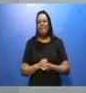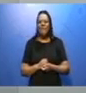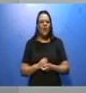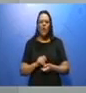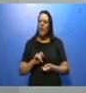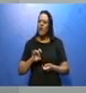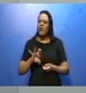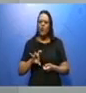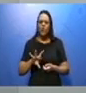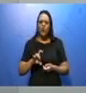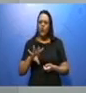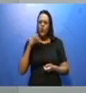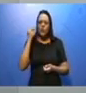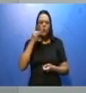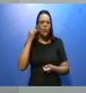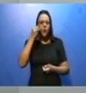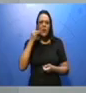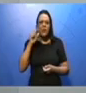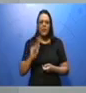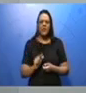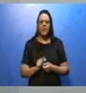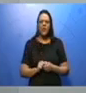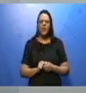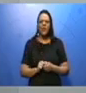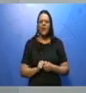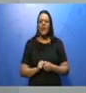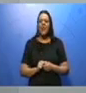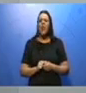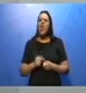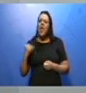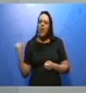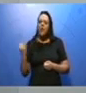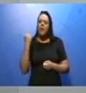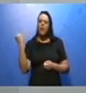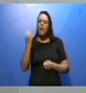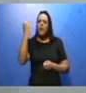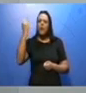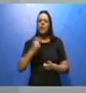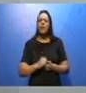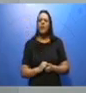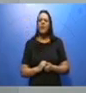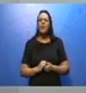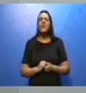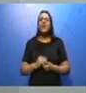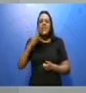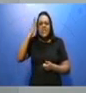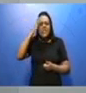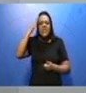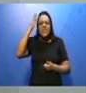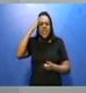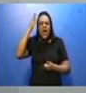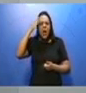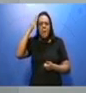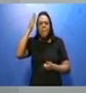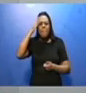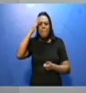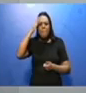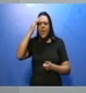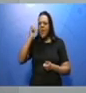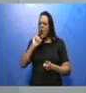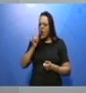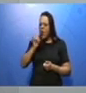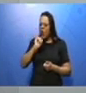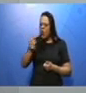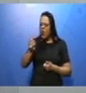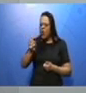nesses relatos, para criar um relato interessante? É necessário saber contar. É necessário prender o leitor